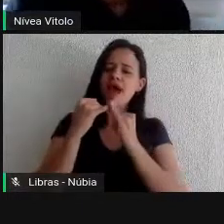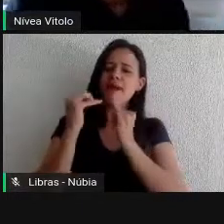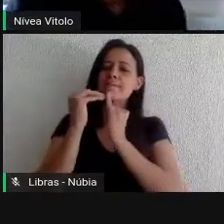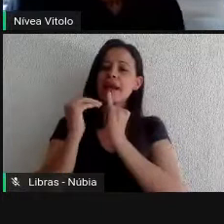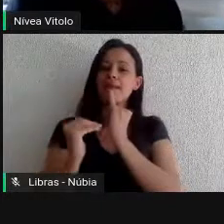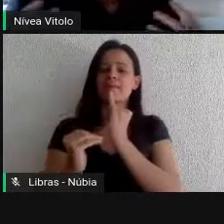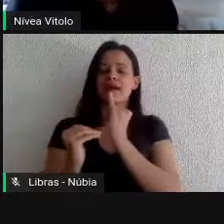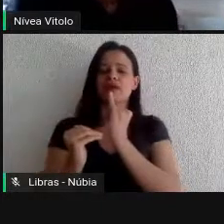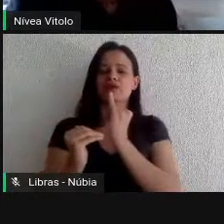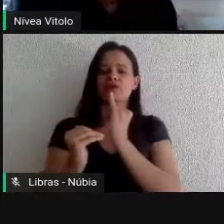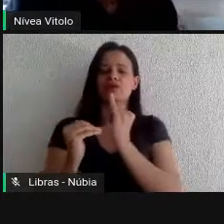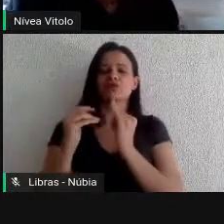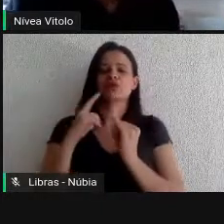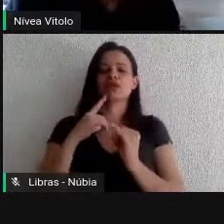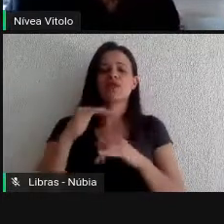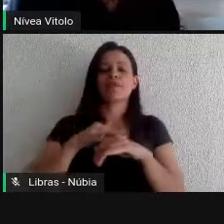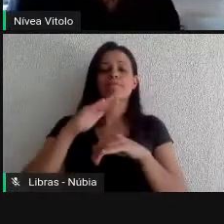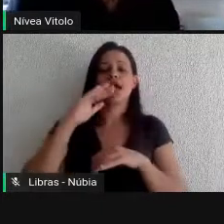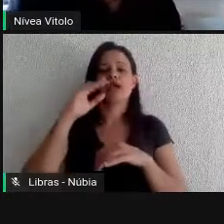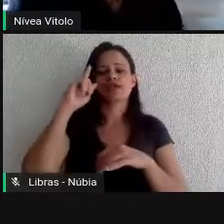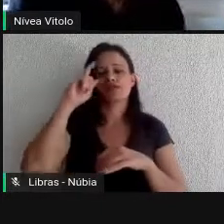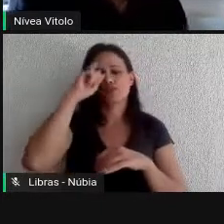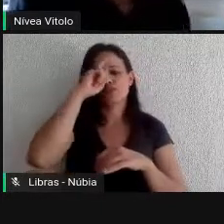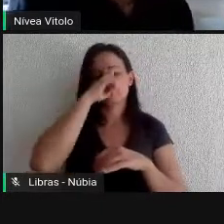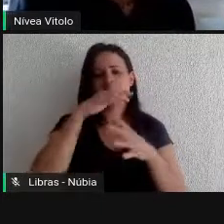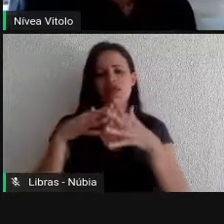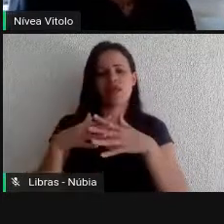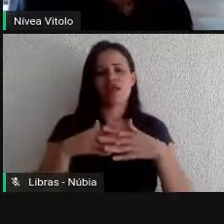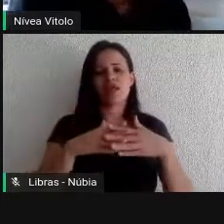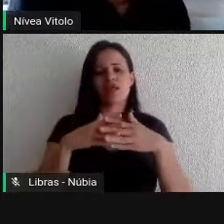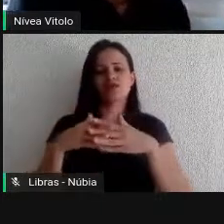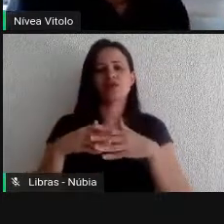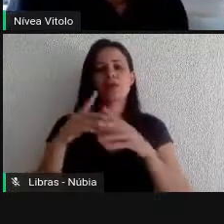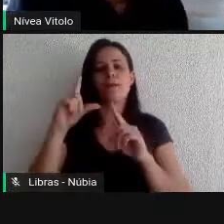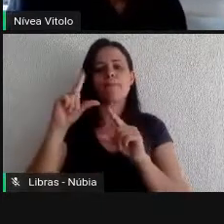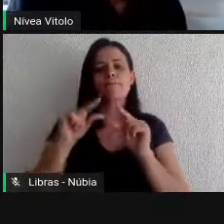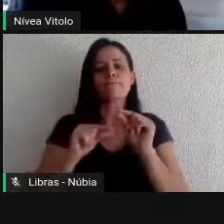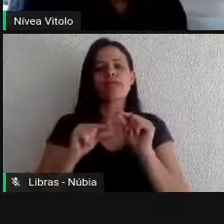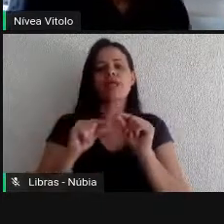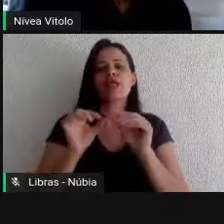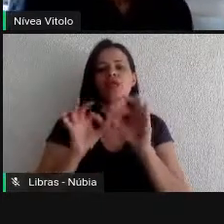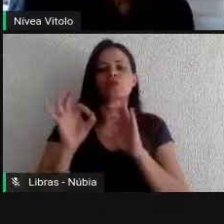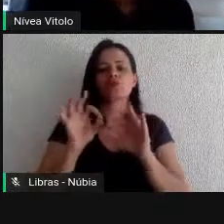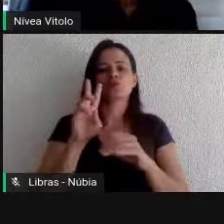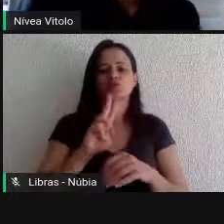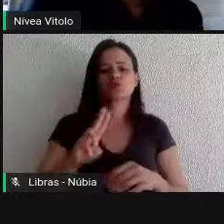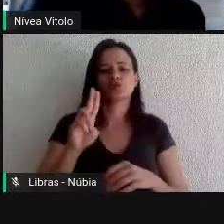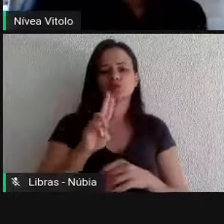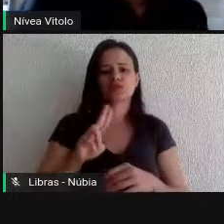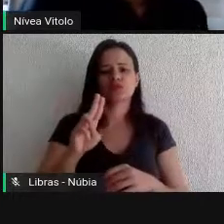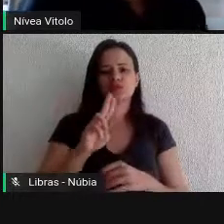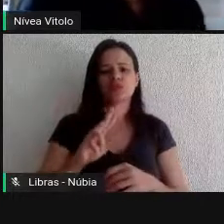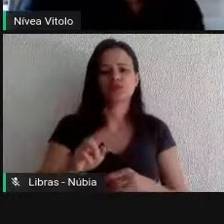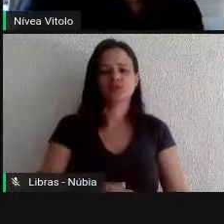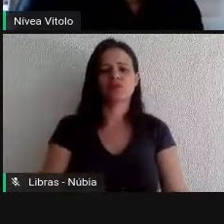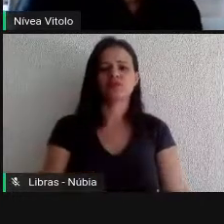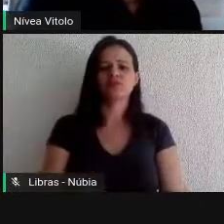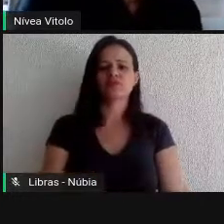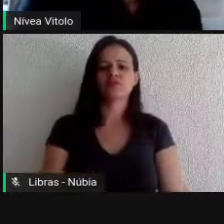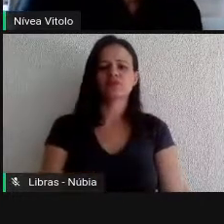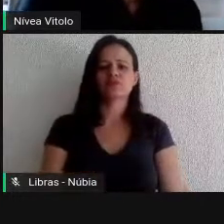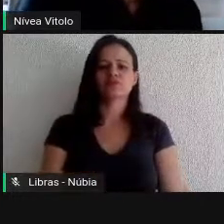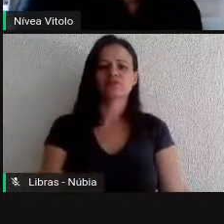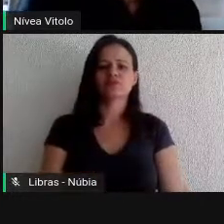com regramento mais complexo, que dão menos margem de manuseio lá na ponta.